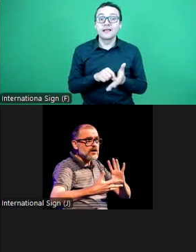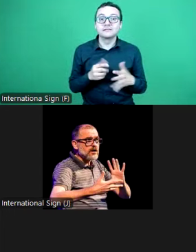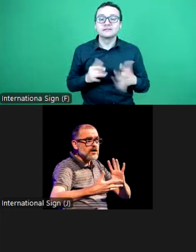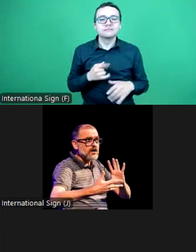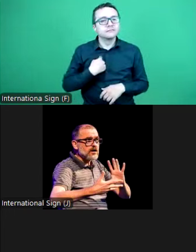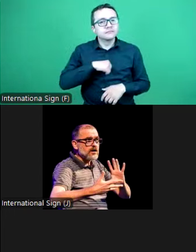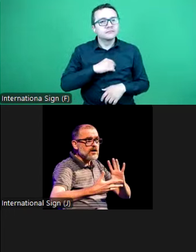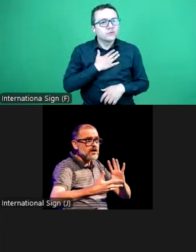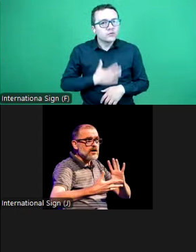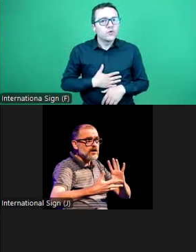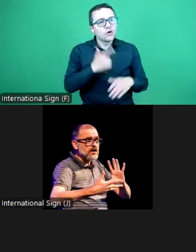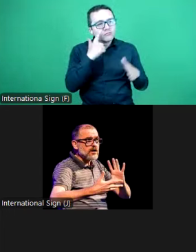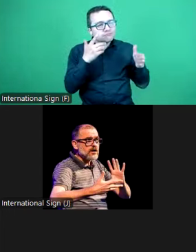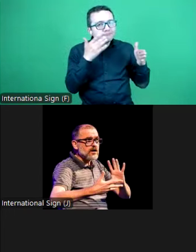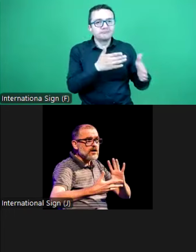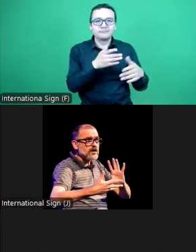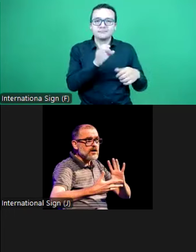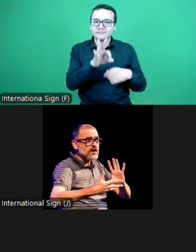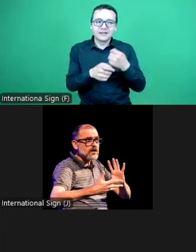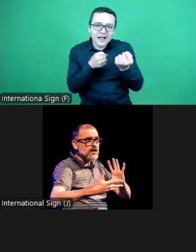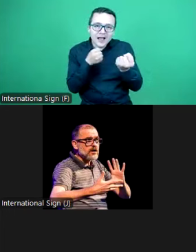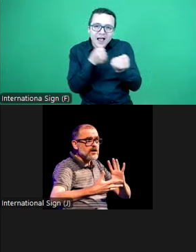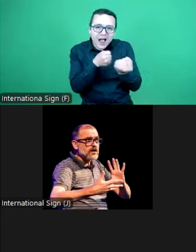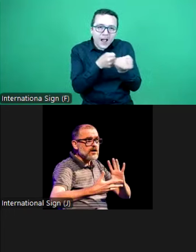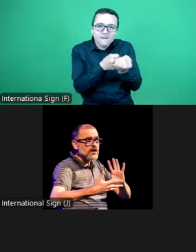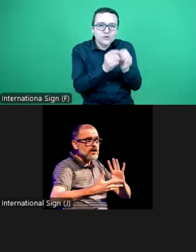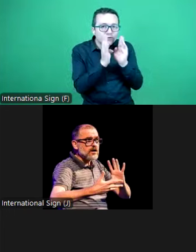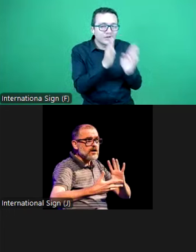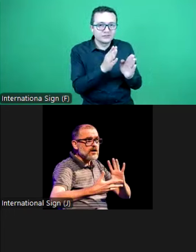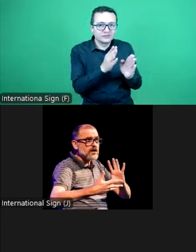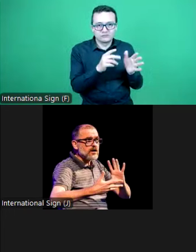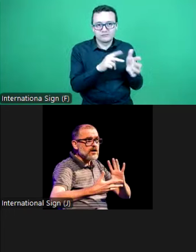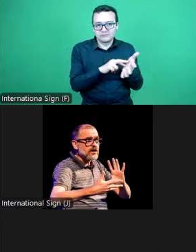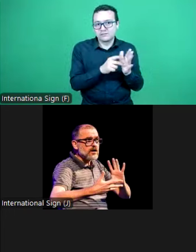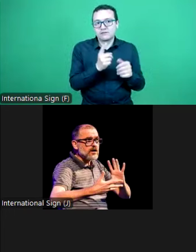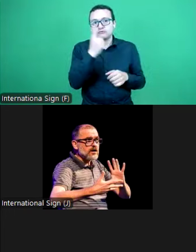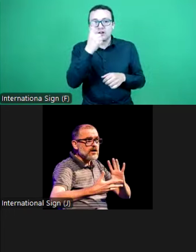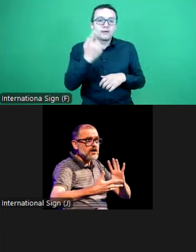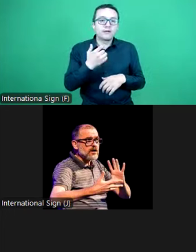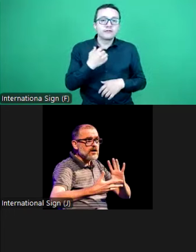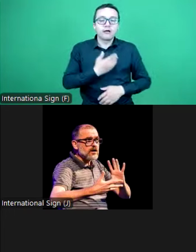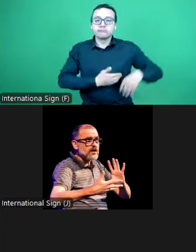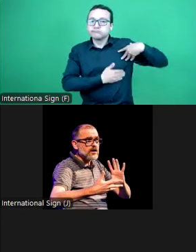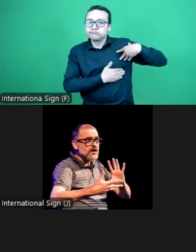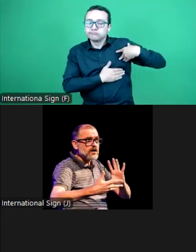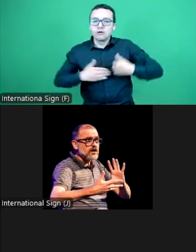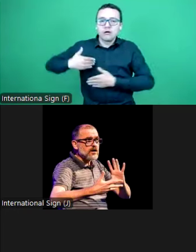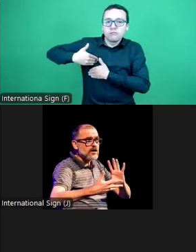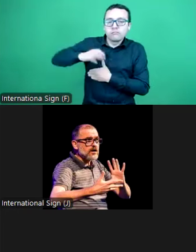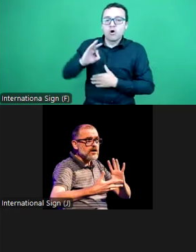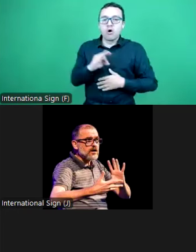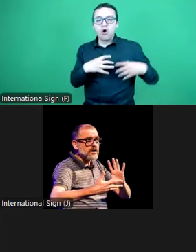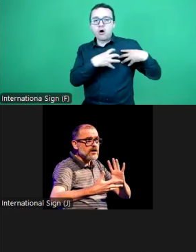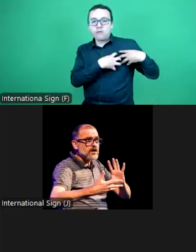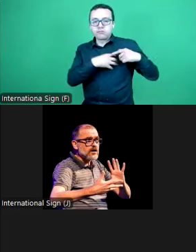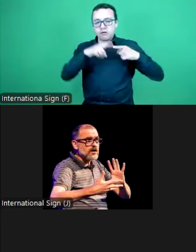basta só realizar a mamografia, o ecocardiograma, o raio-x, a consulta. Tem que realizar todos